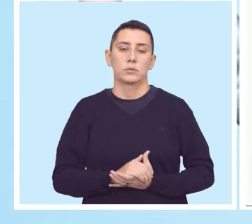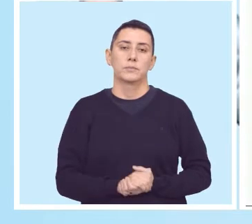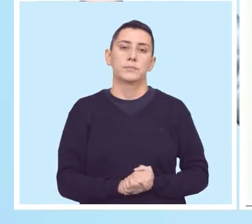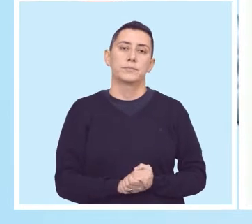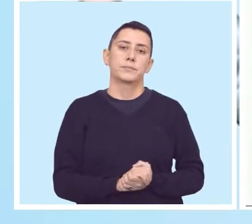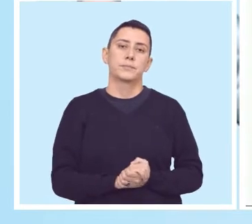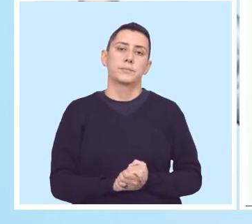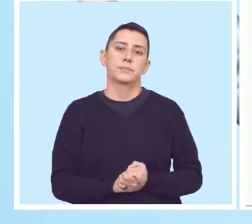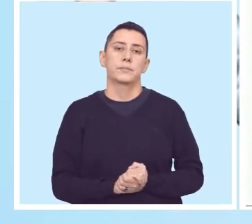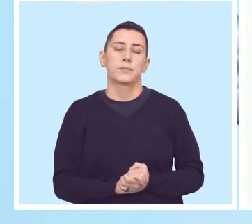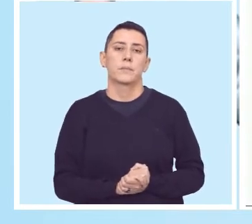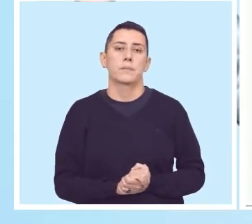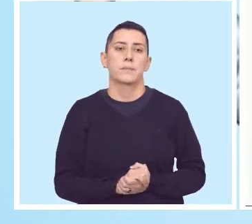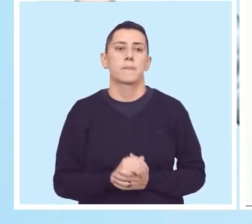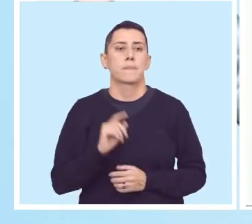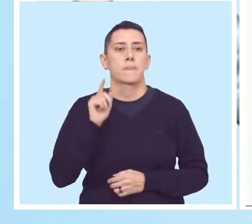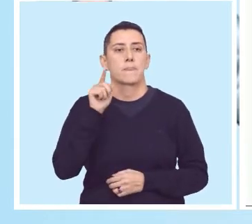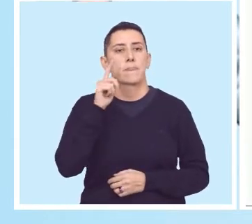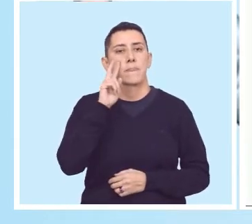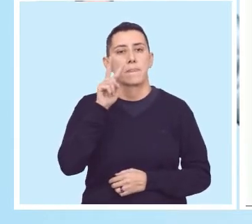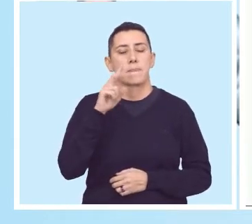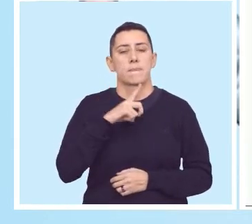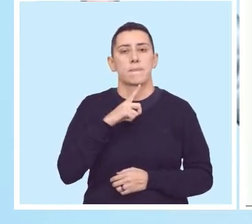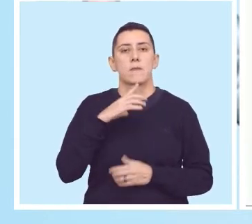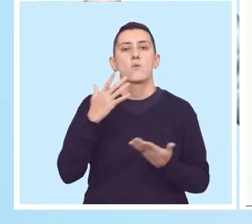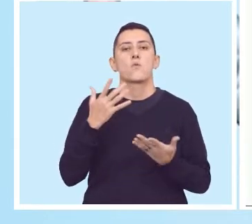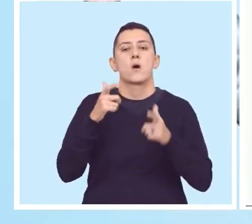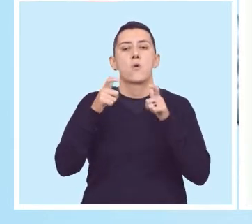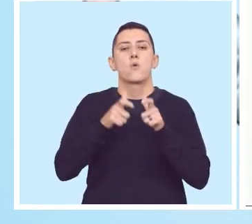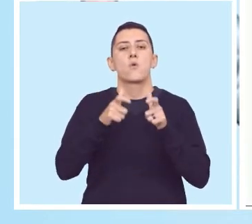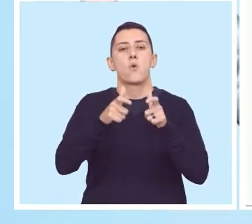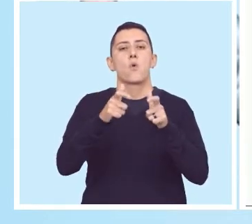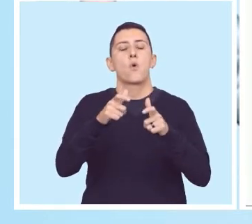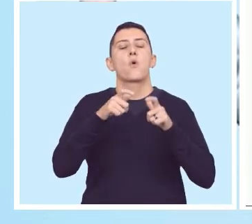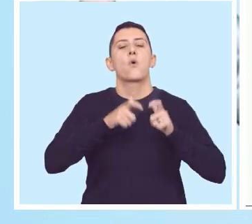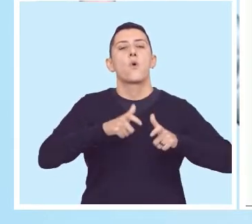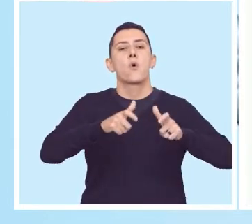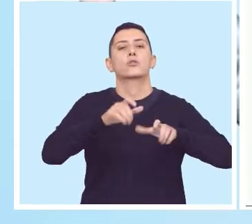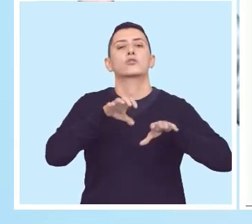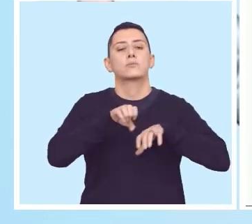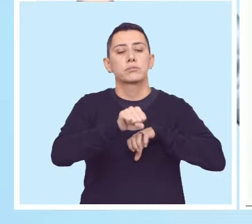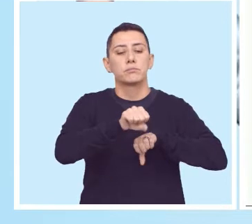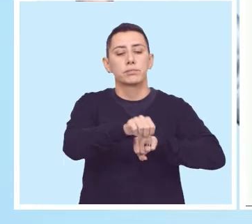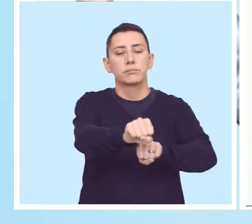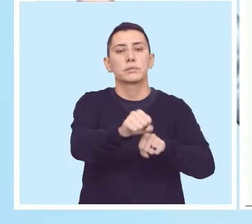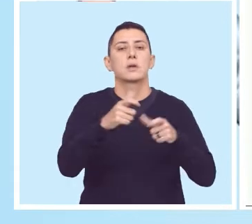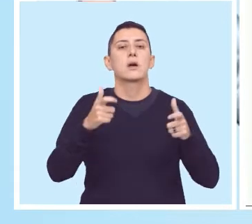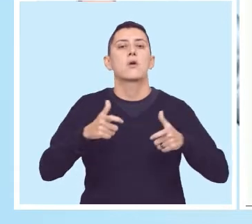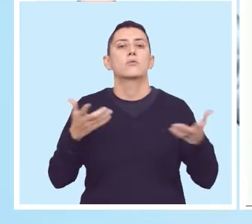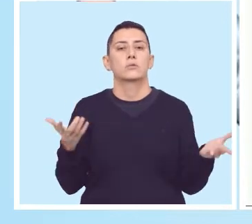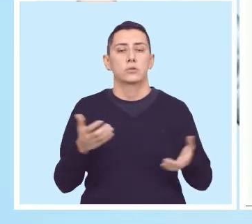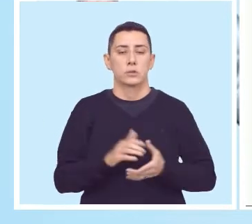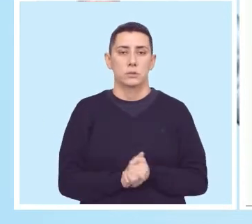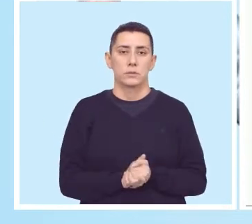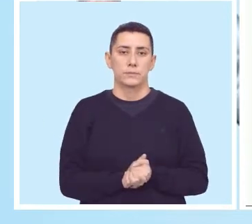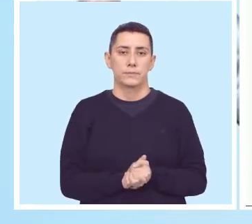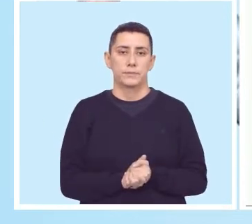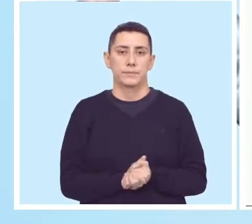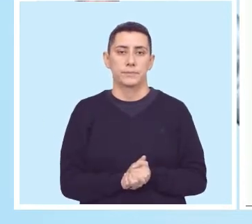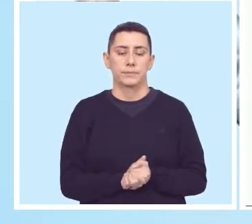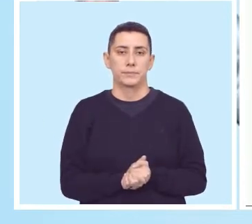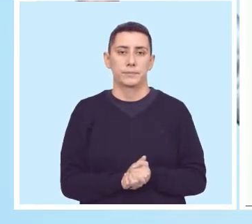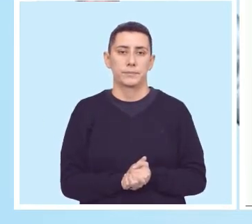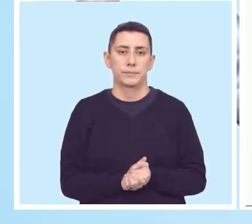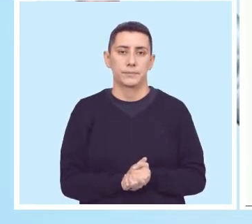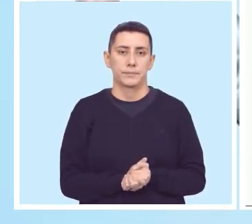gente consegue ilustrar os pontos de interesse para a definição da pesquisa do campo e, basicamente, ao longo